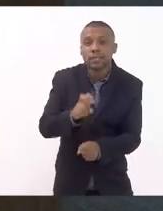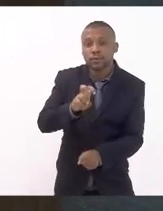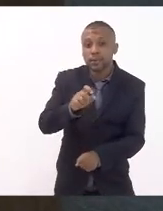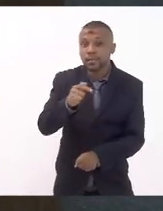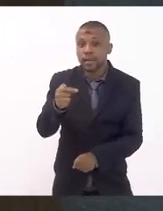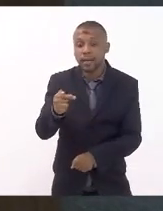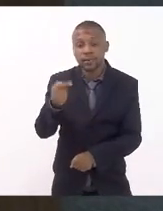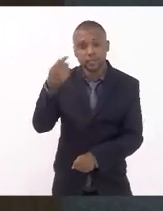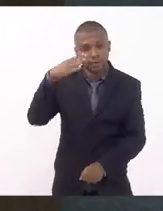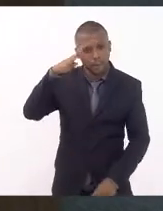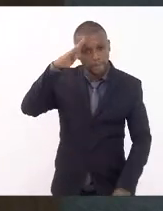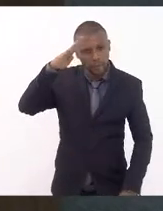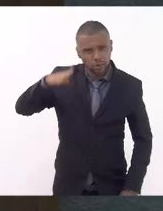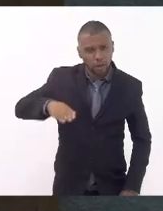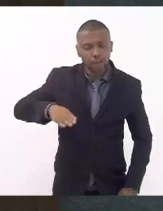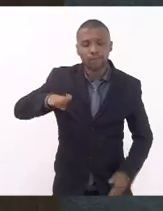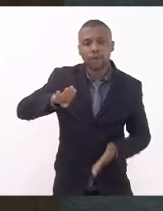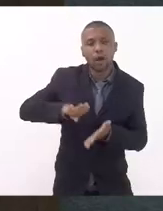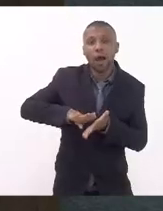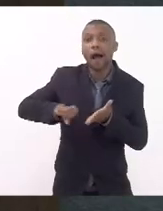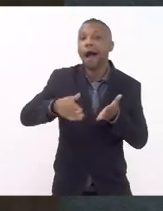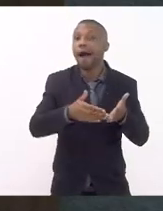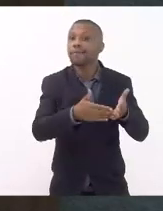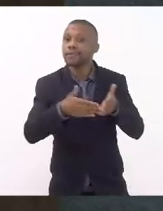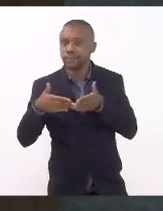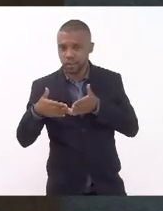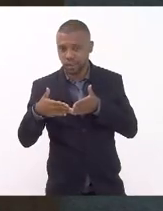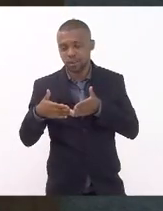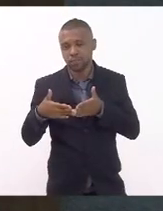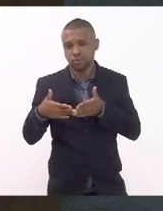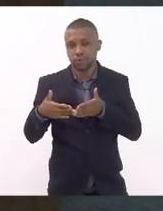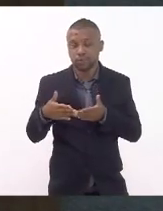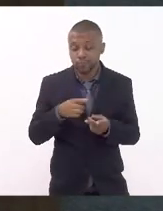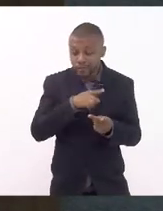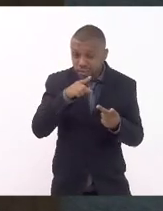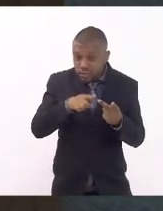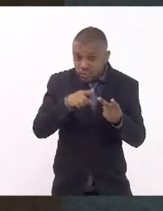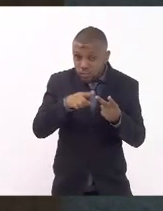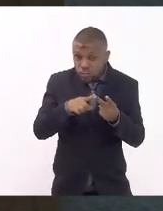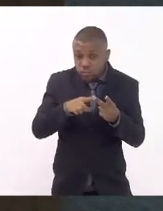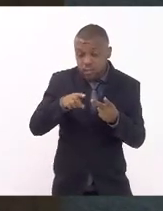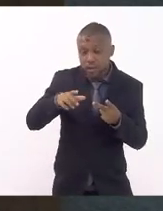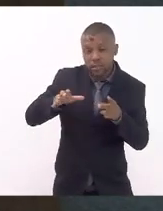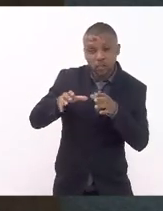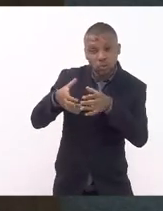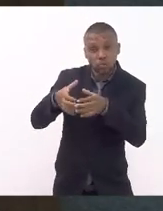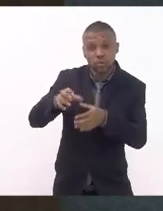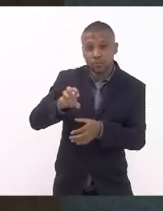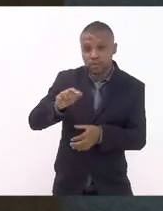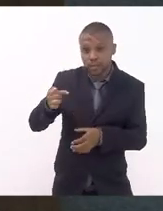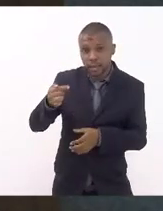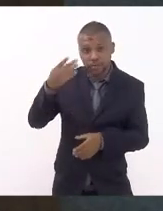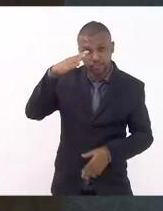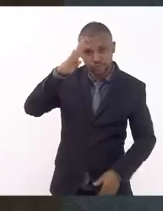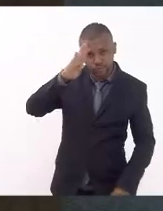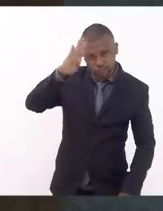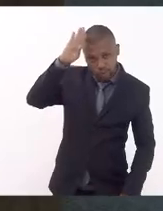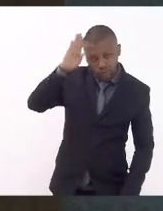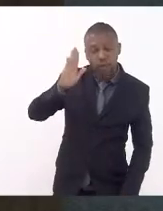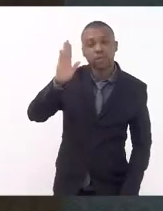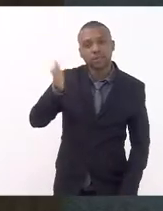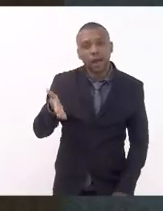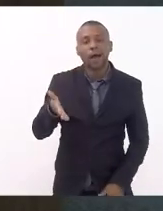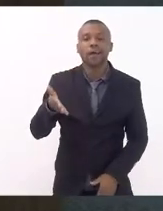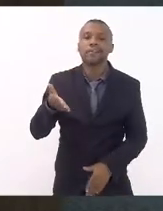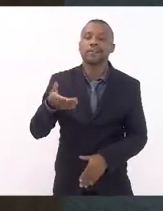militares que foram afastados. E, segundo, esses 57 militares já estavam